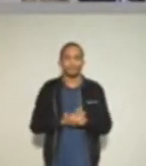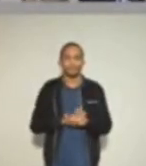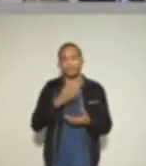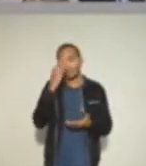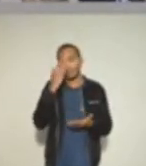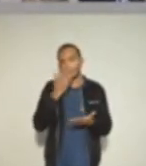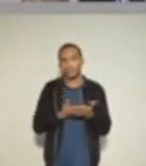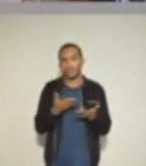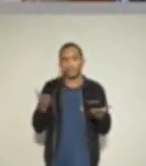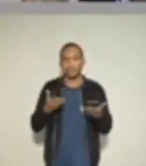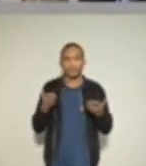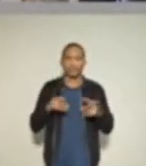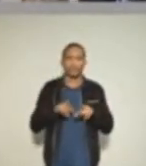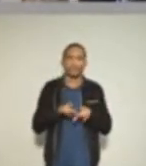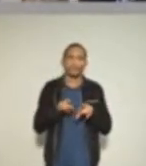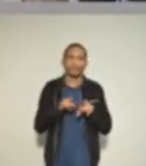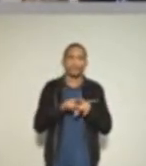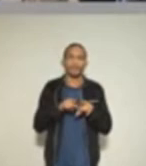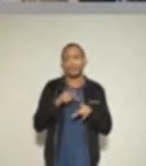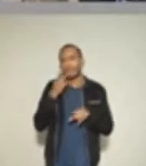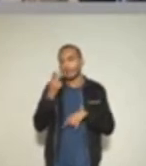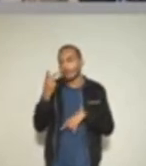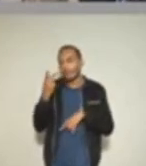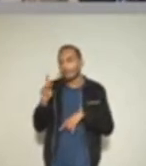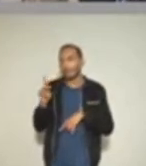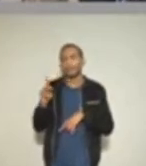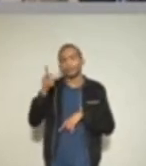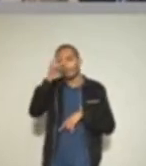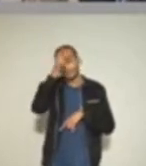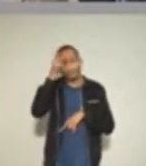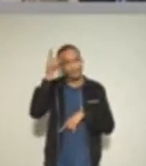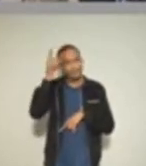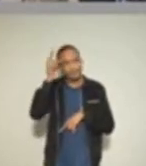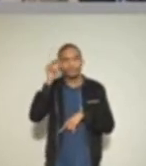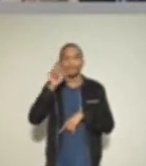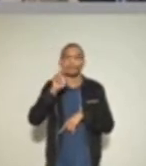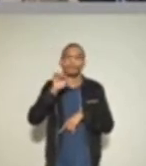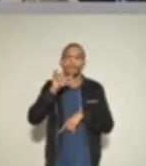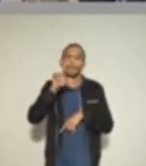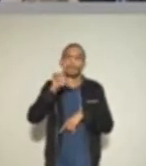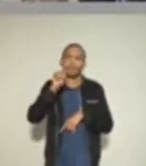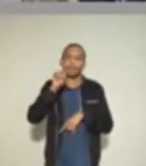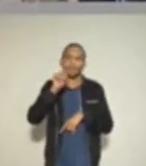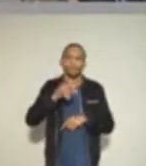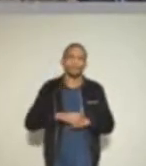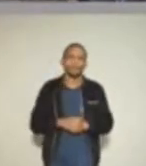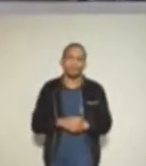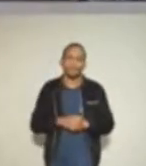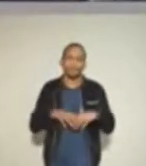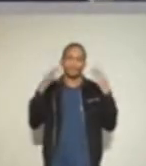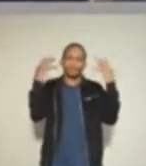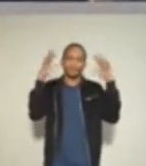Acredito que agora a gente teria que passar a palavra ao nosso prefeito Ricardo Nunes.